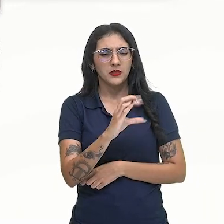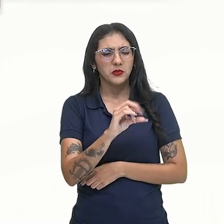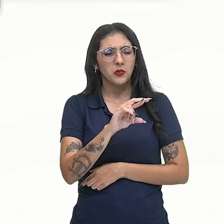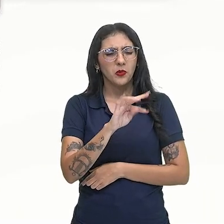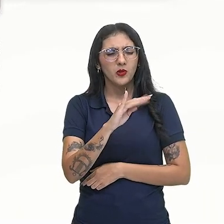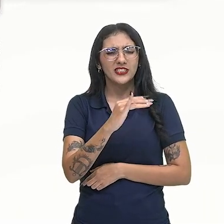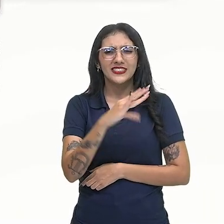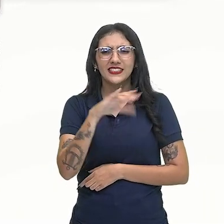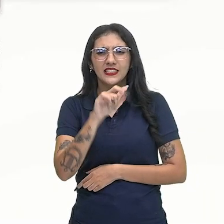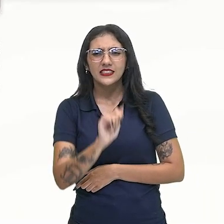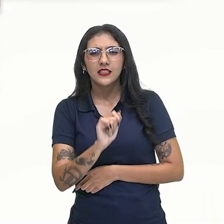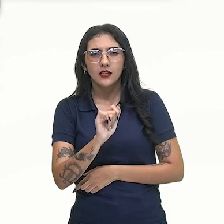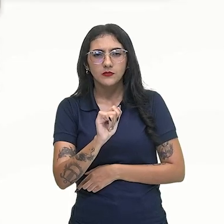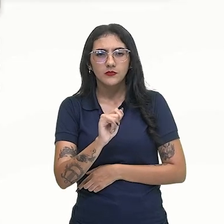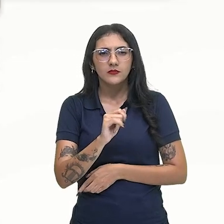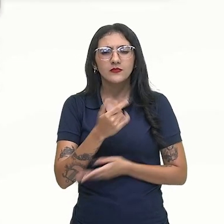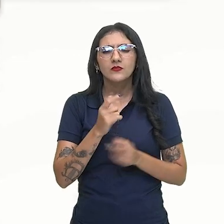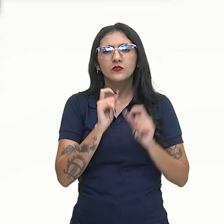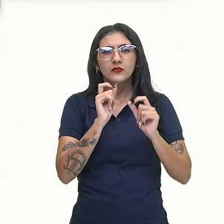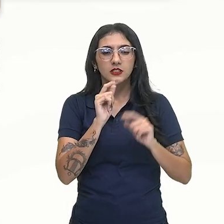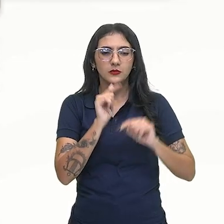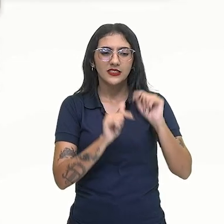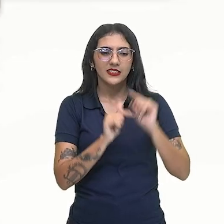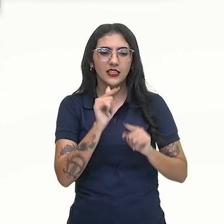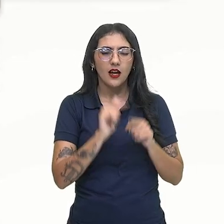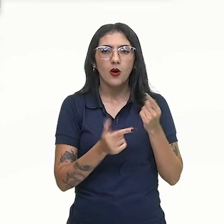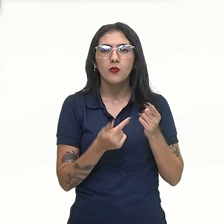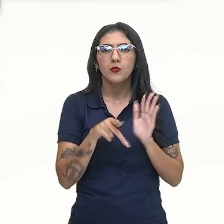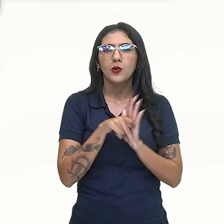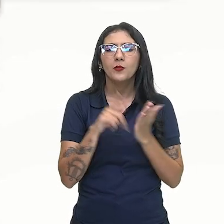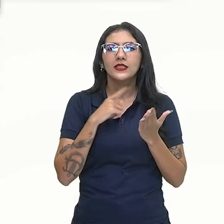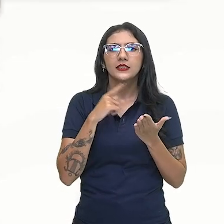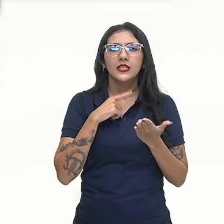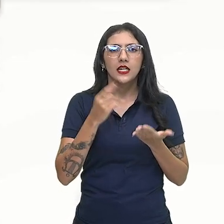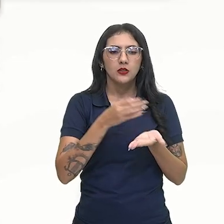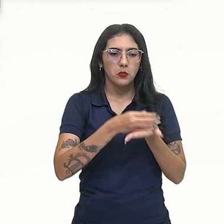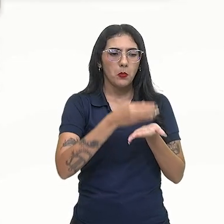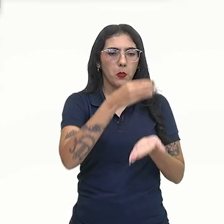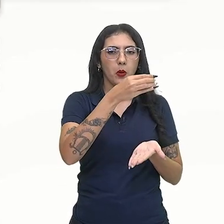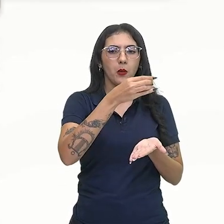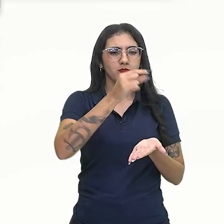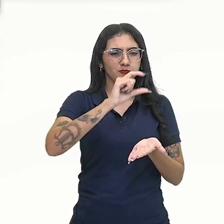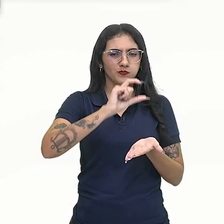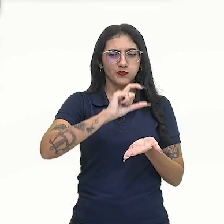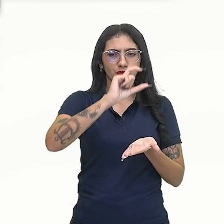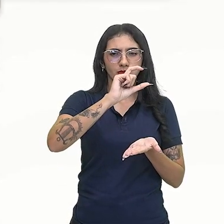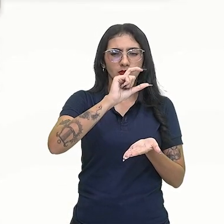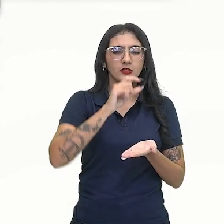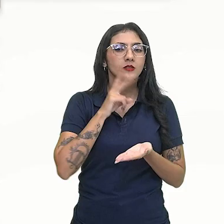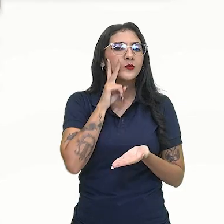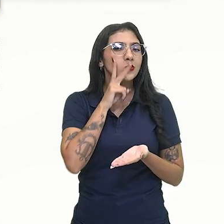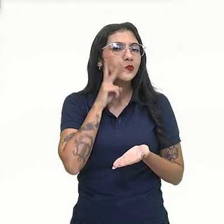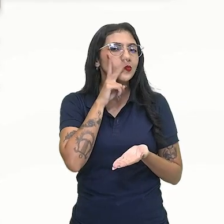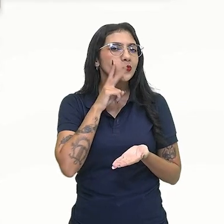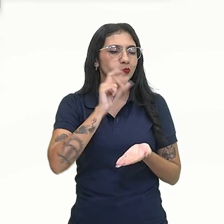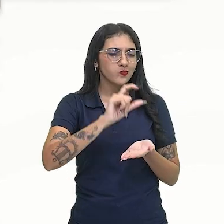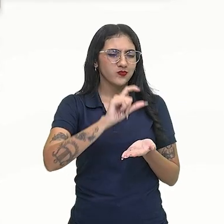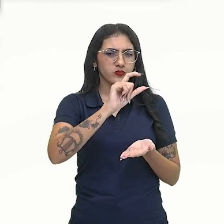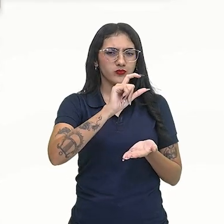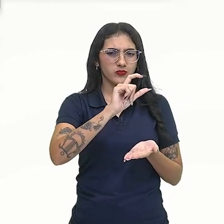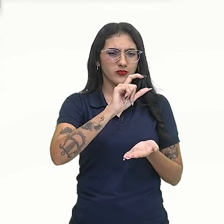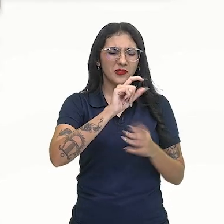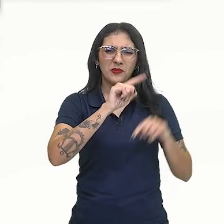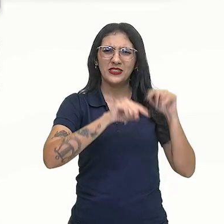de cortiça? Aquela rolha que vem nas garrafas de vinho, aquela rolha lá é feita desse material chamado cortiça,